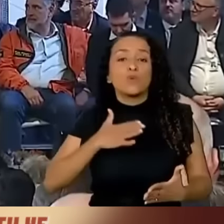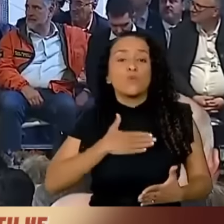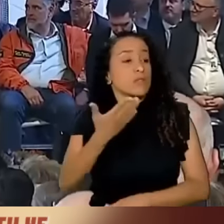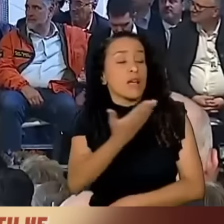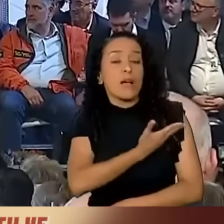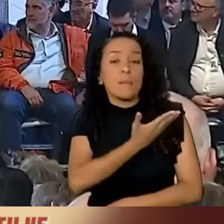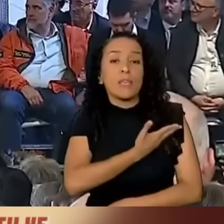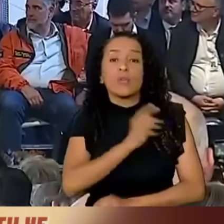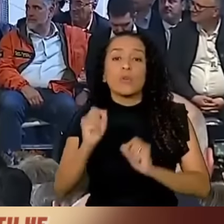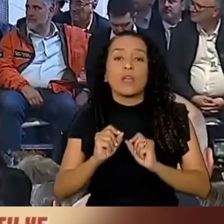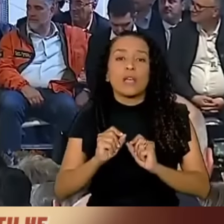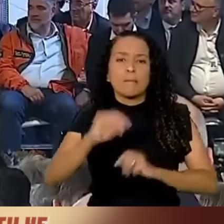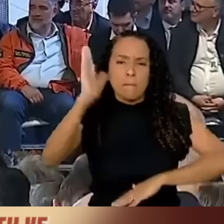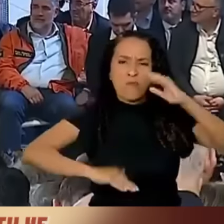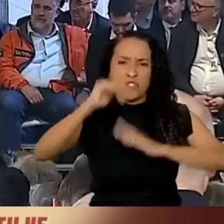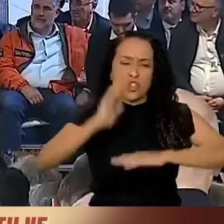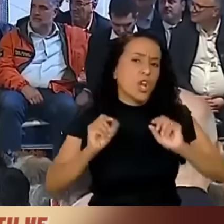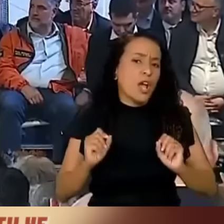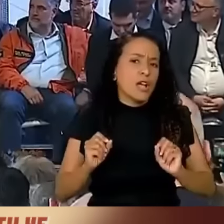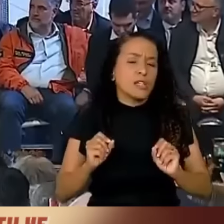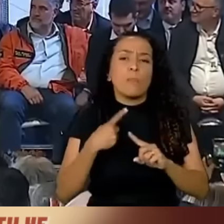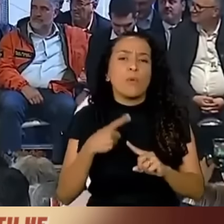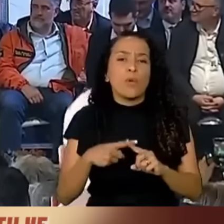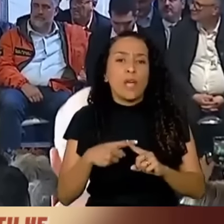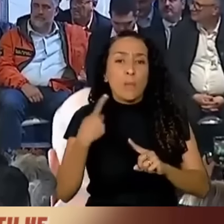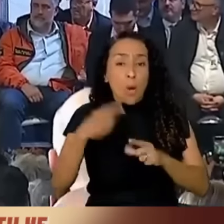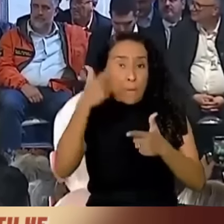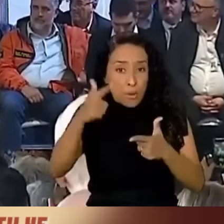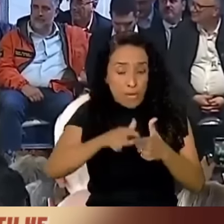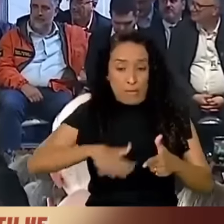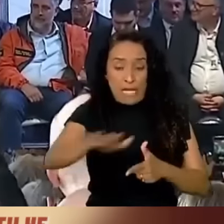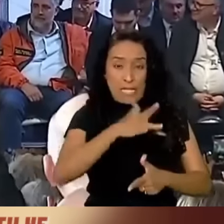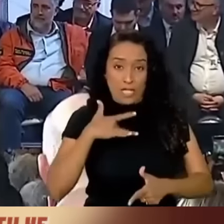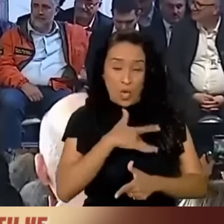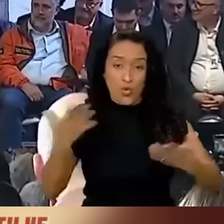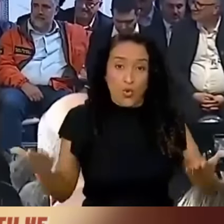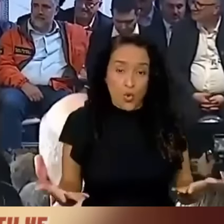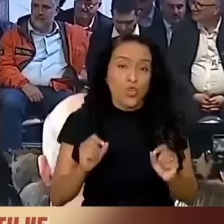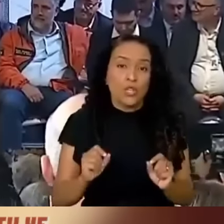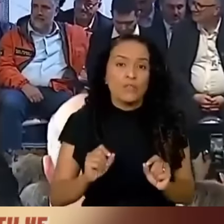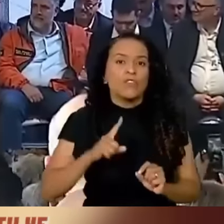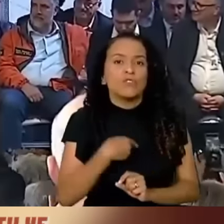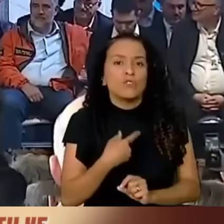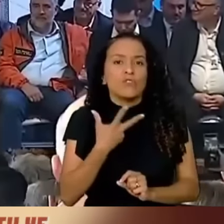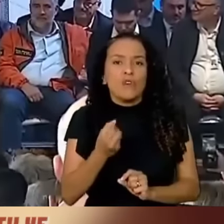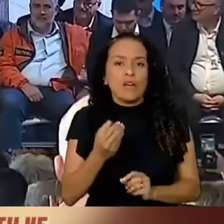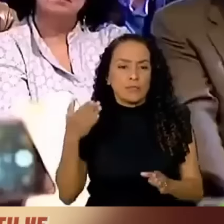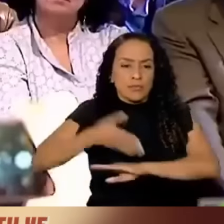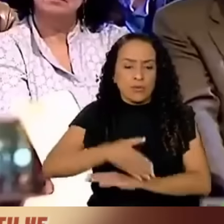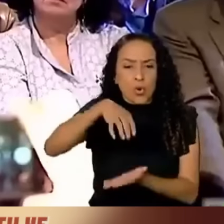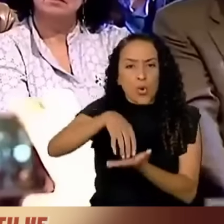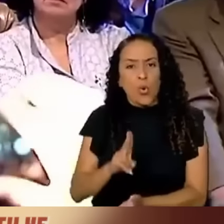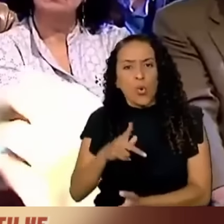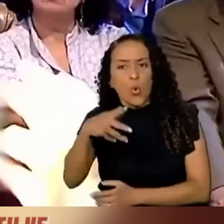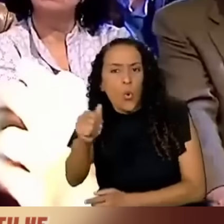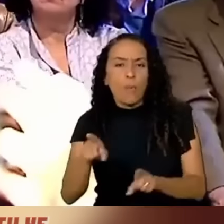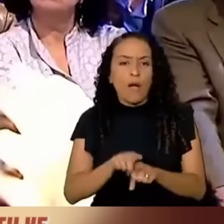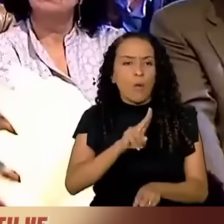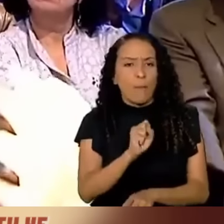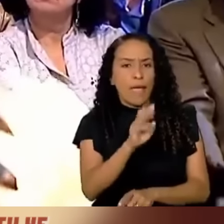companheiros, sabe, especialistas? Por quê, gente? Porque o grande problema da saúde hoje é que a gente vai numa UPA, a gente vai no